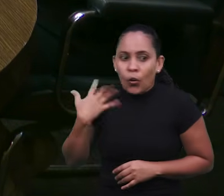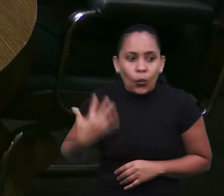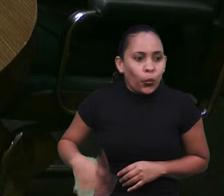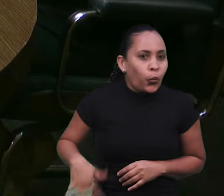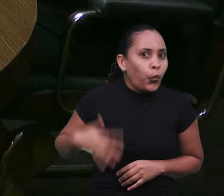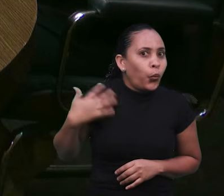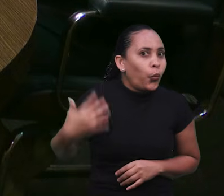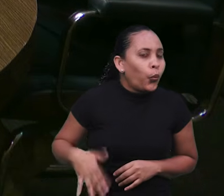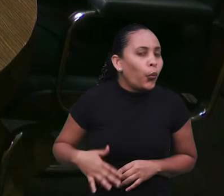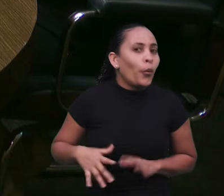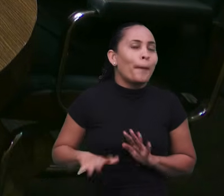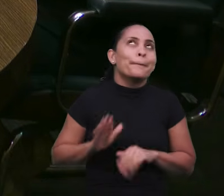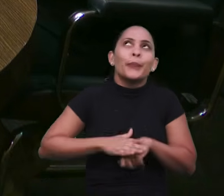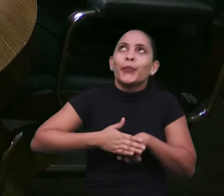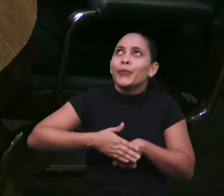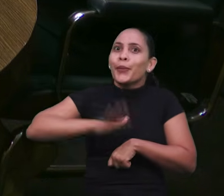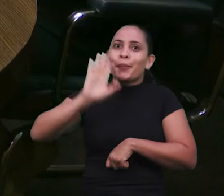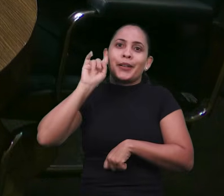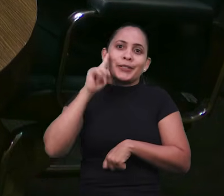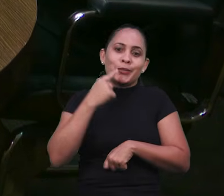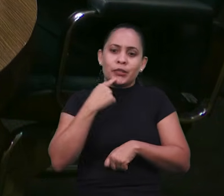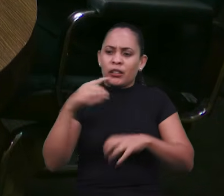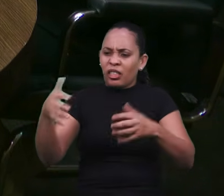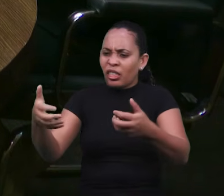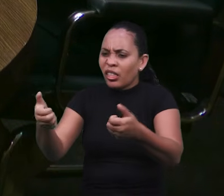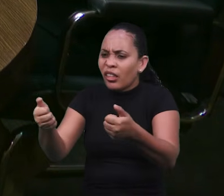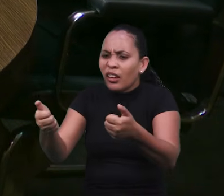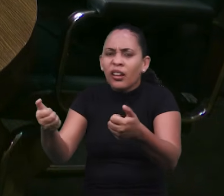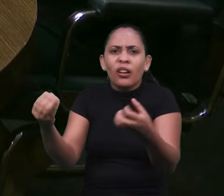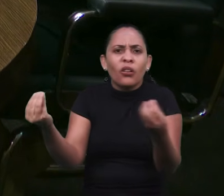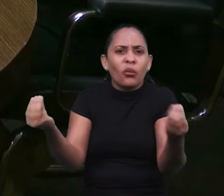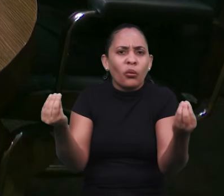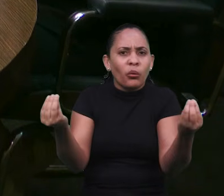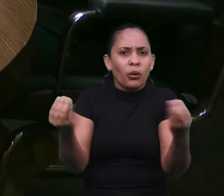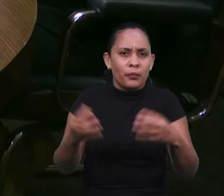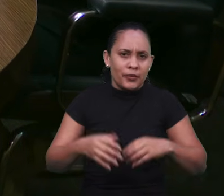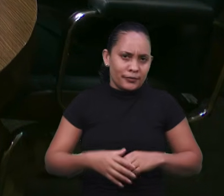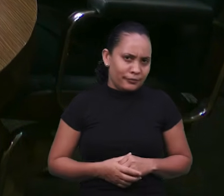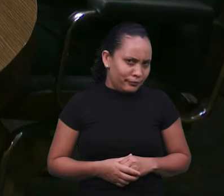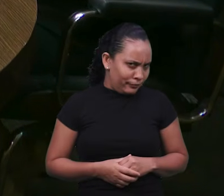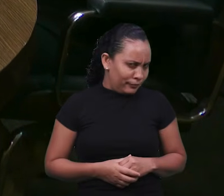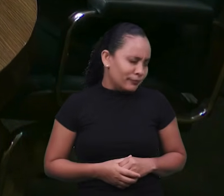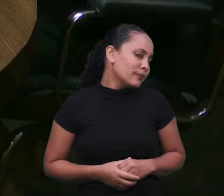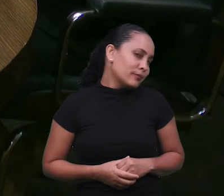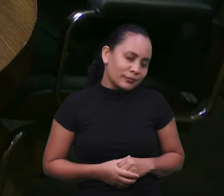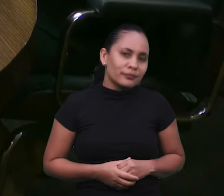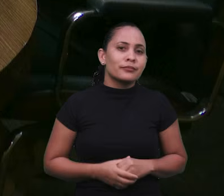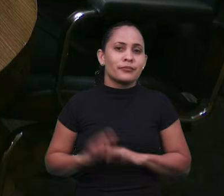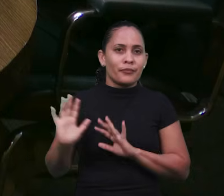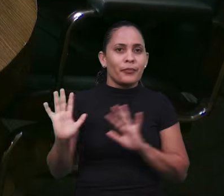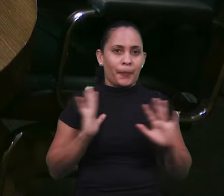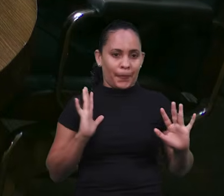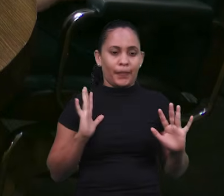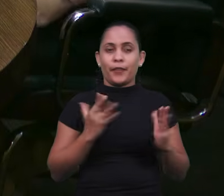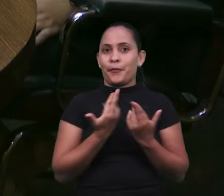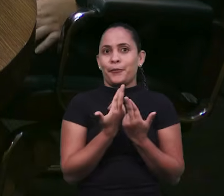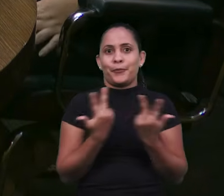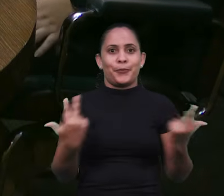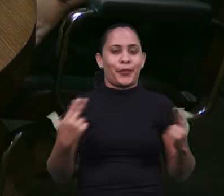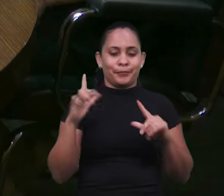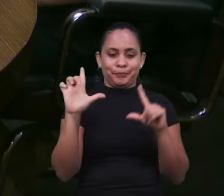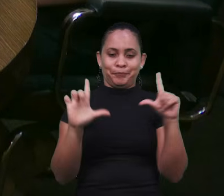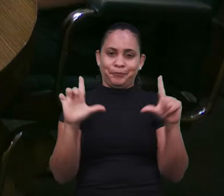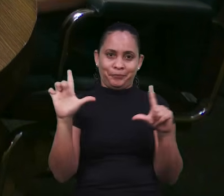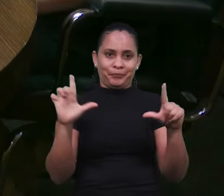temor ainda do que com o surdo, né? Não sabe como pegar, mas a gente vai chegar no A surdo gente vai cego. chegar. Vamos Vai chegar dar com o certo. surdo É muitos cego. programas, não é um só